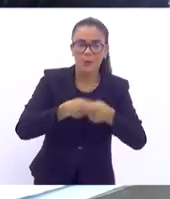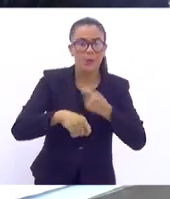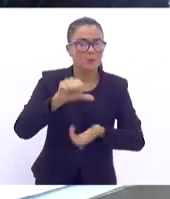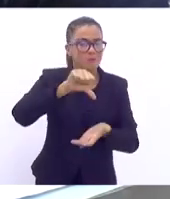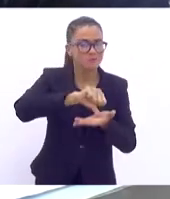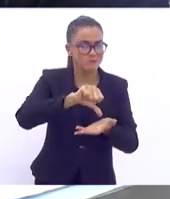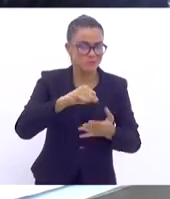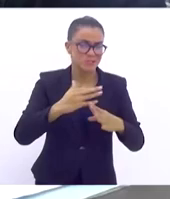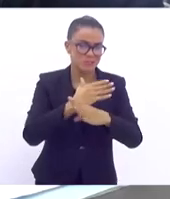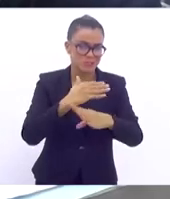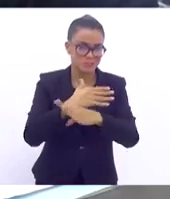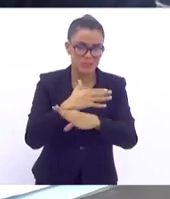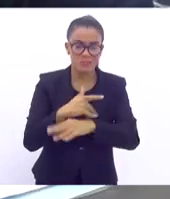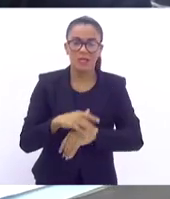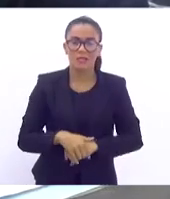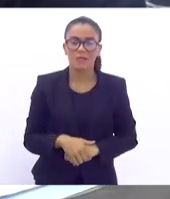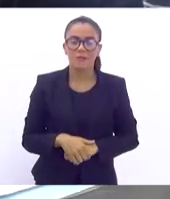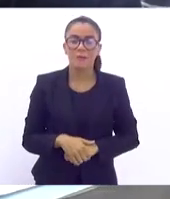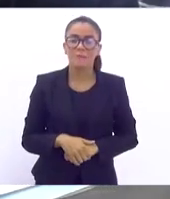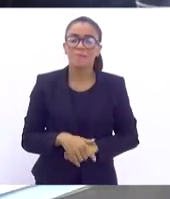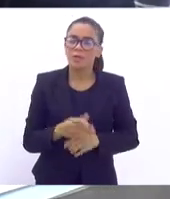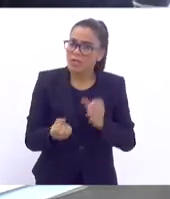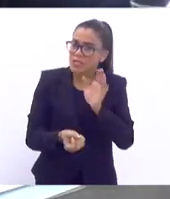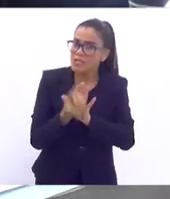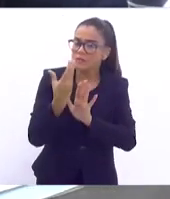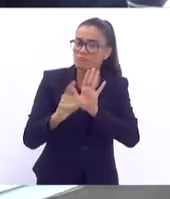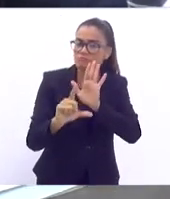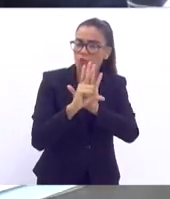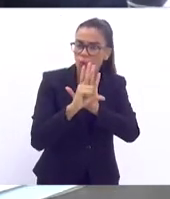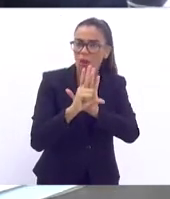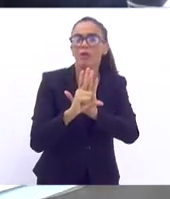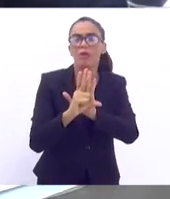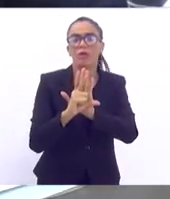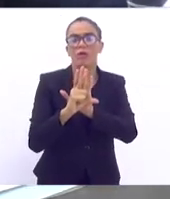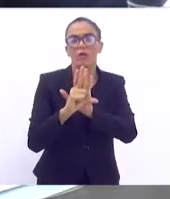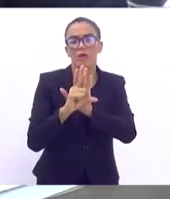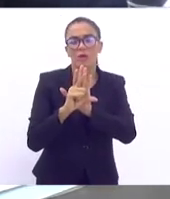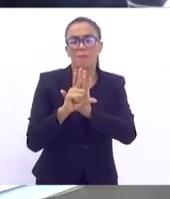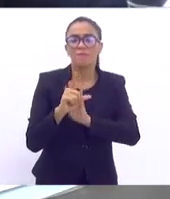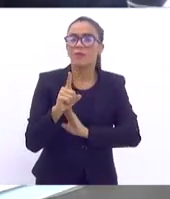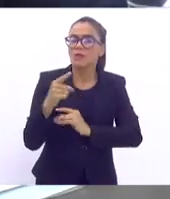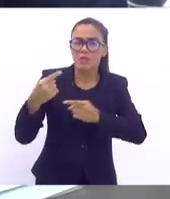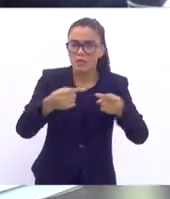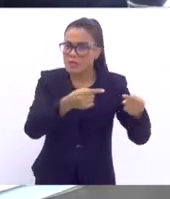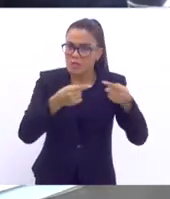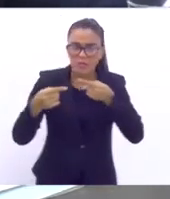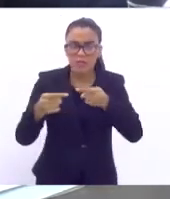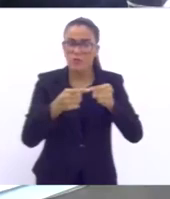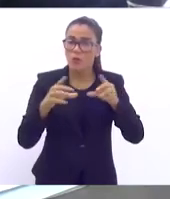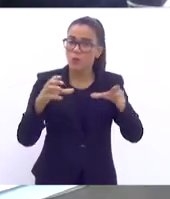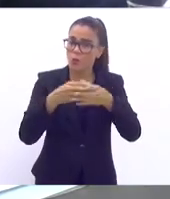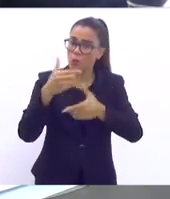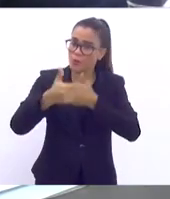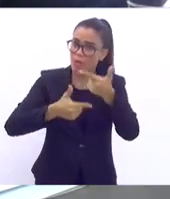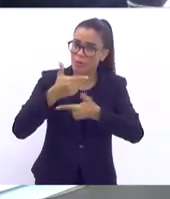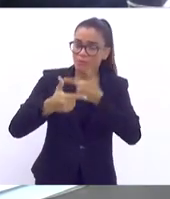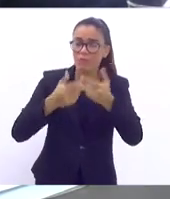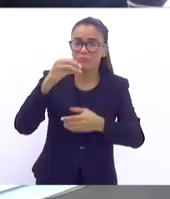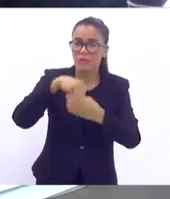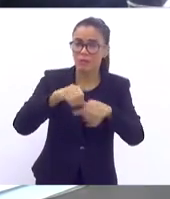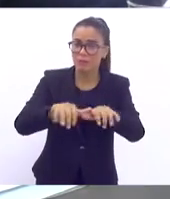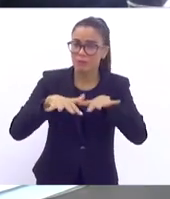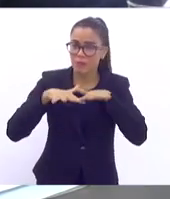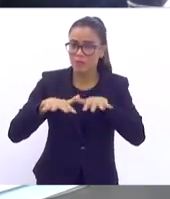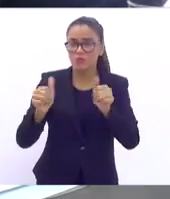cidade que encejou uma lei de autoria Deputado Alexandre Freitas fruto da discussão da frente parlamentar com a sociedade civil com os